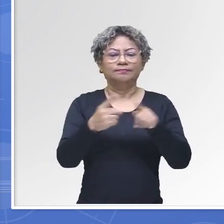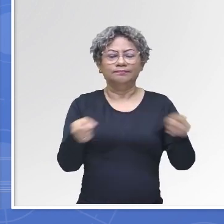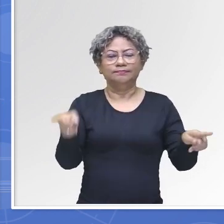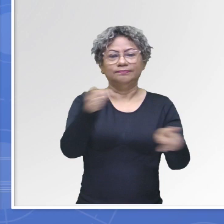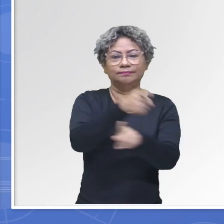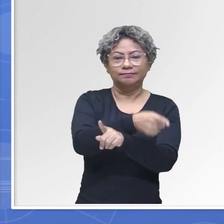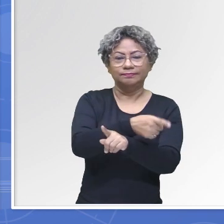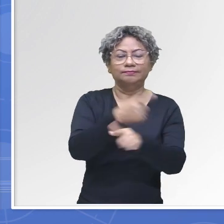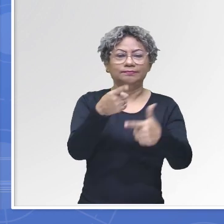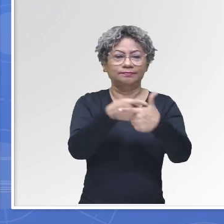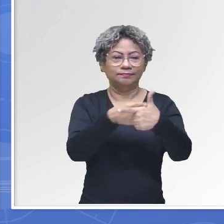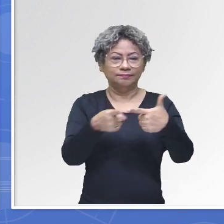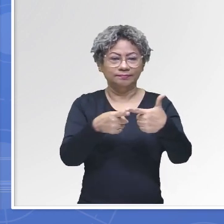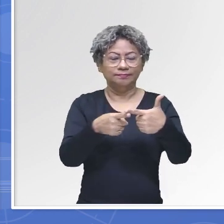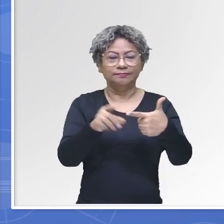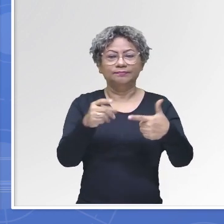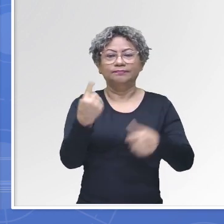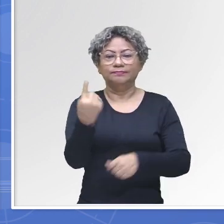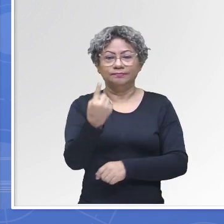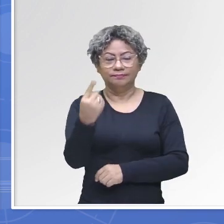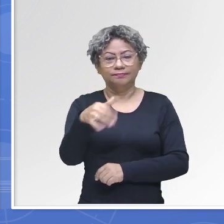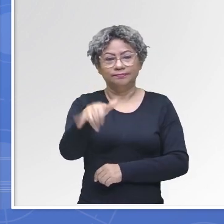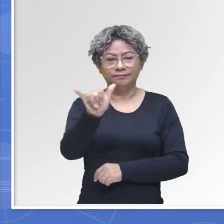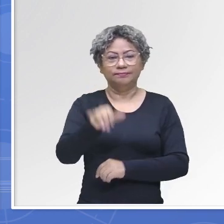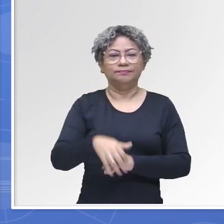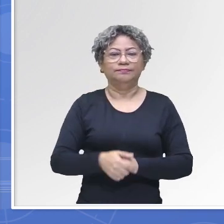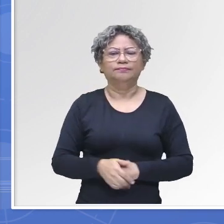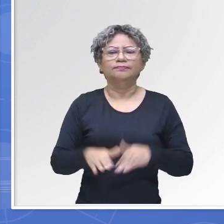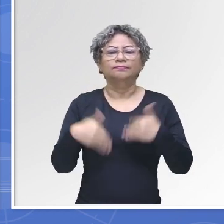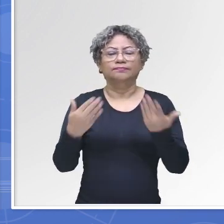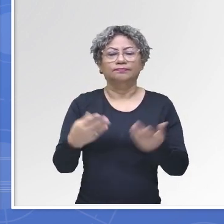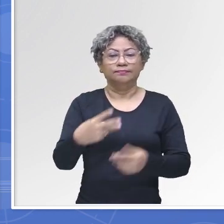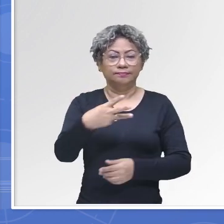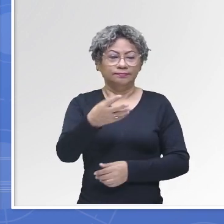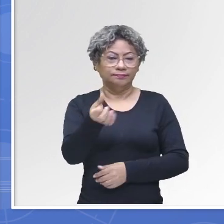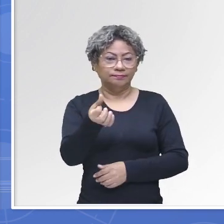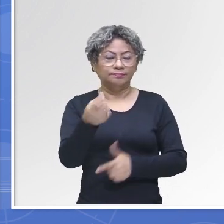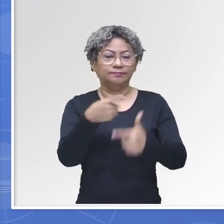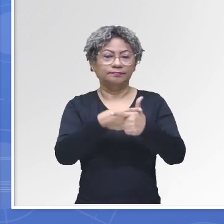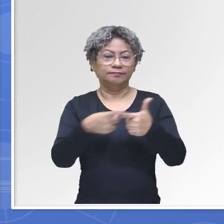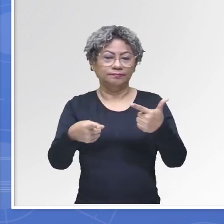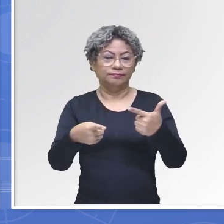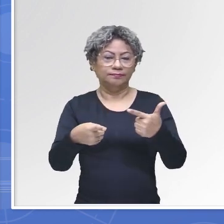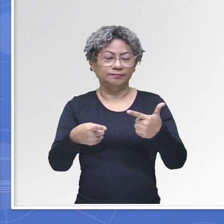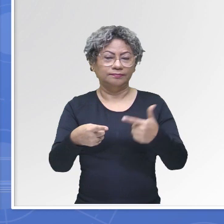lado dividindo, vai ficar só o y. Quanto que é 36, ó, dividido por 4?